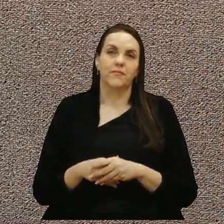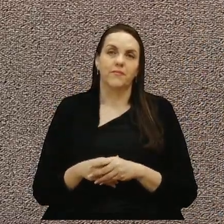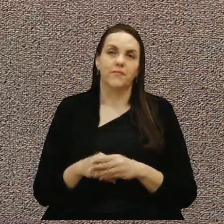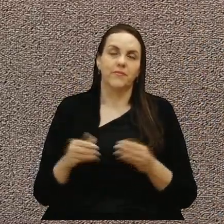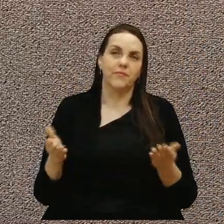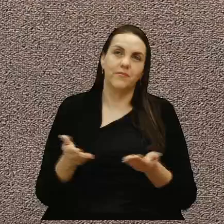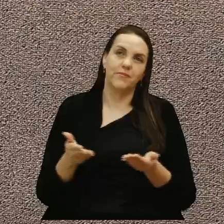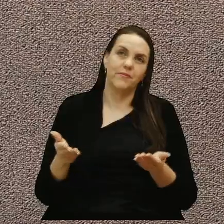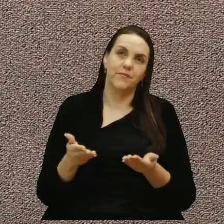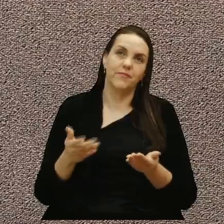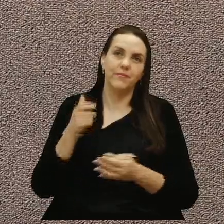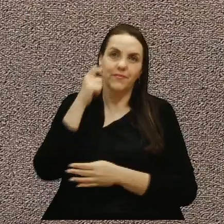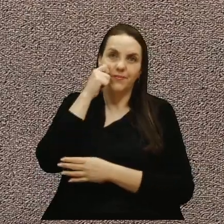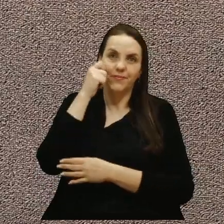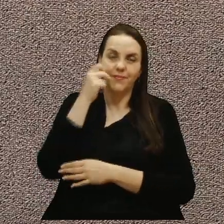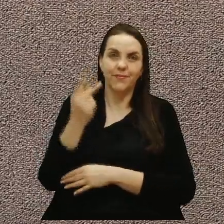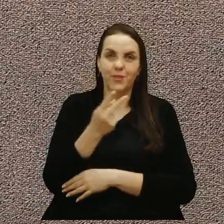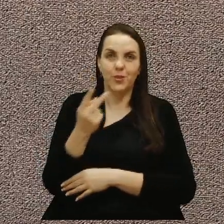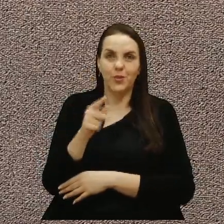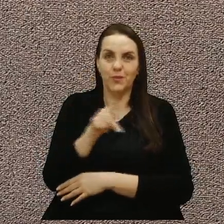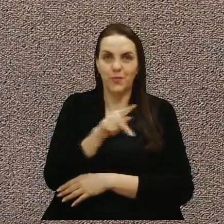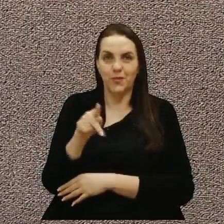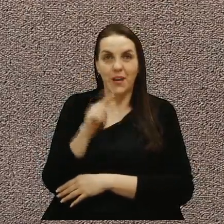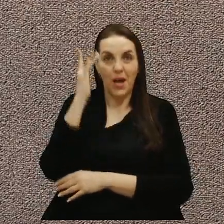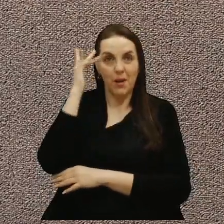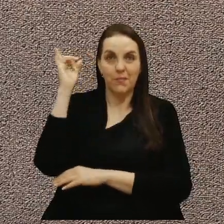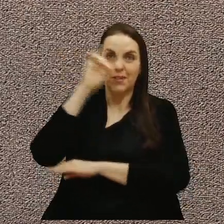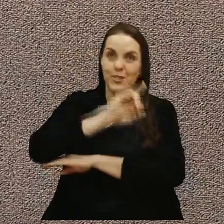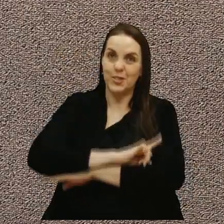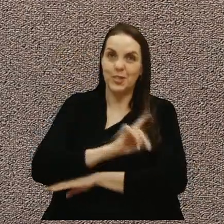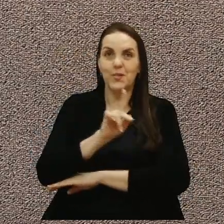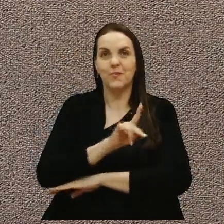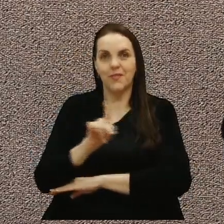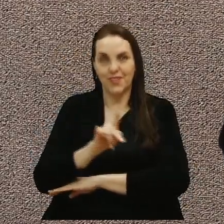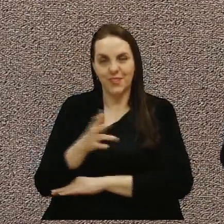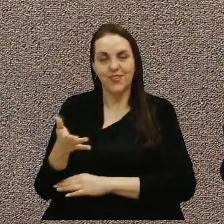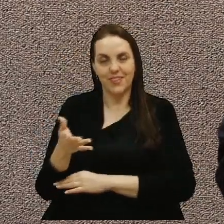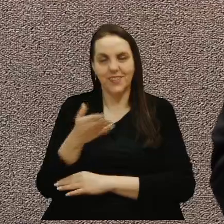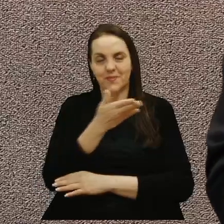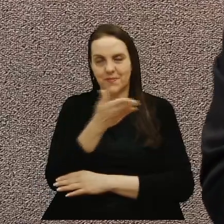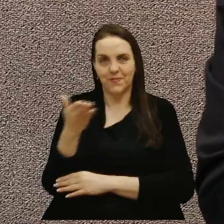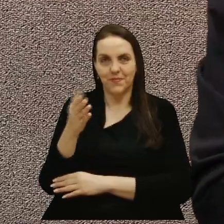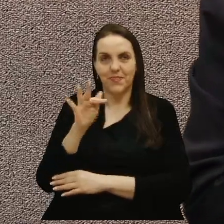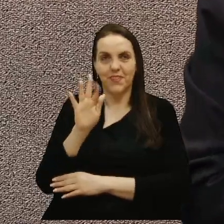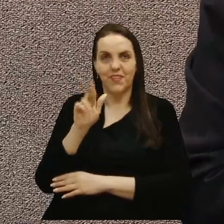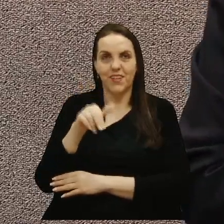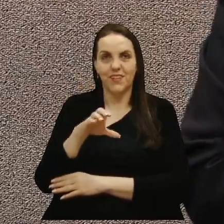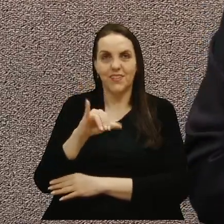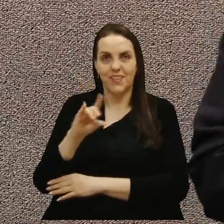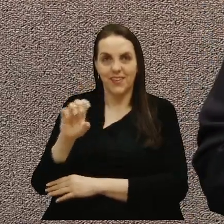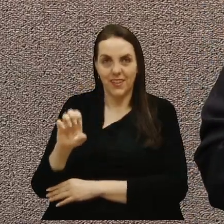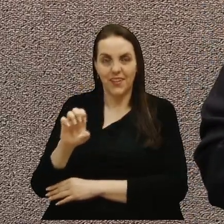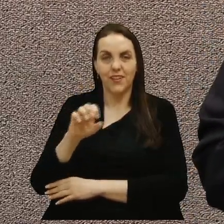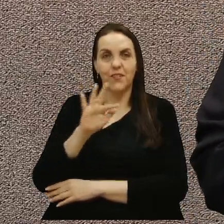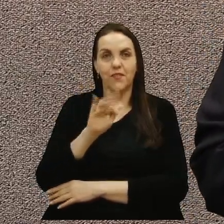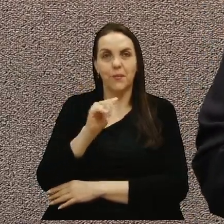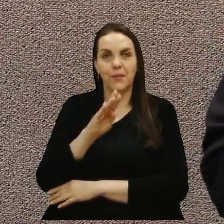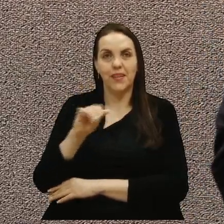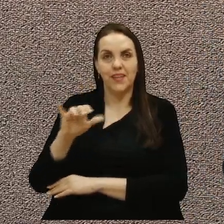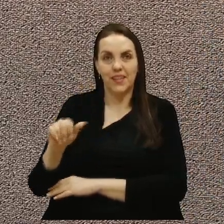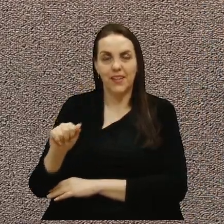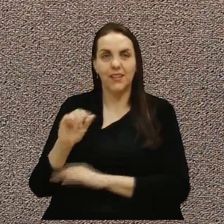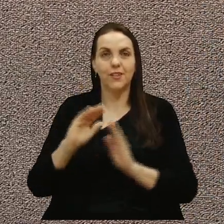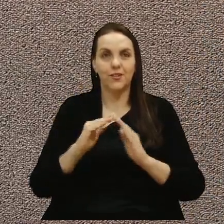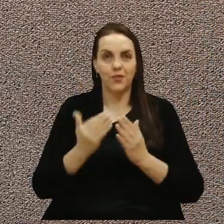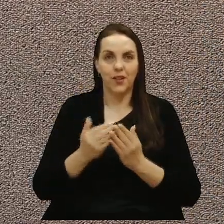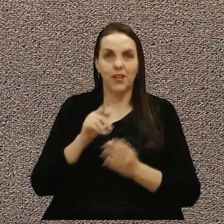Hoje temos a presença de duas amanhã é dia dos professores, A Francine e a Fabiana, da Escola Giuseppe Garibaldi. Tem uma pauta hoje